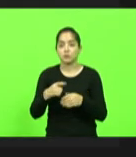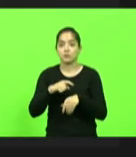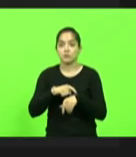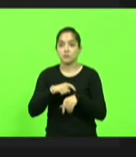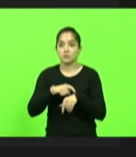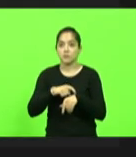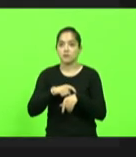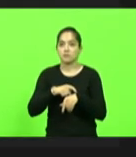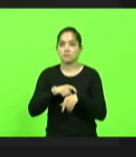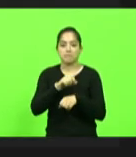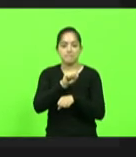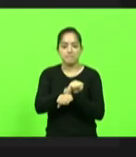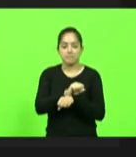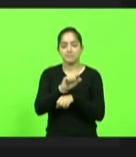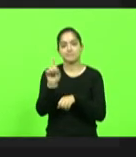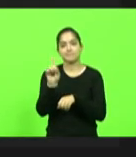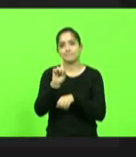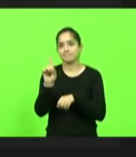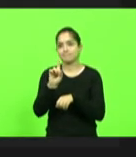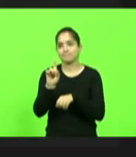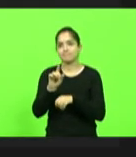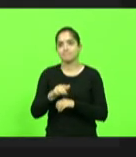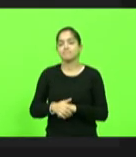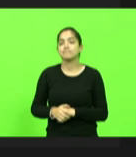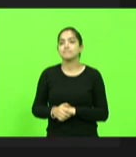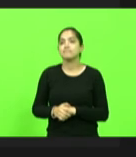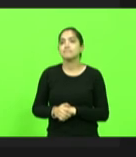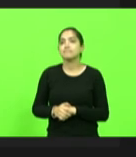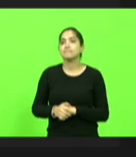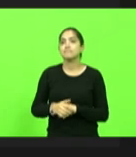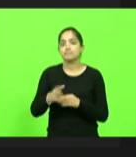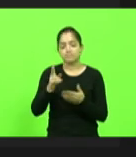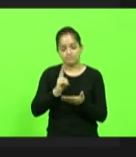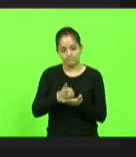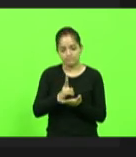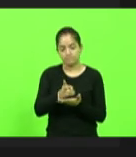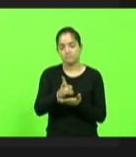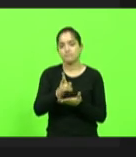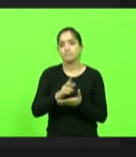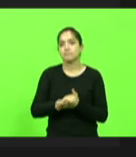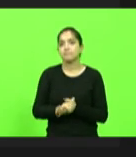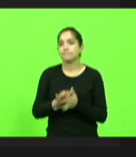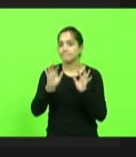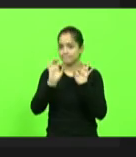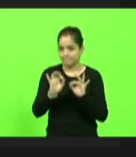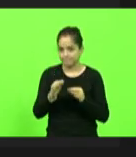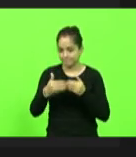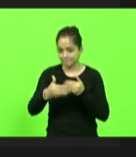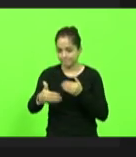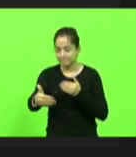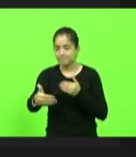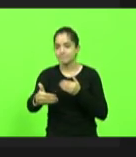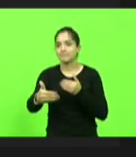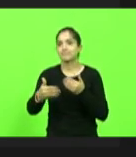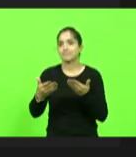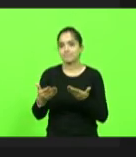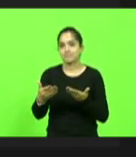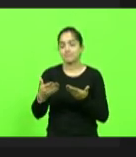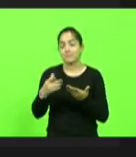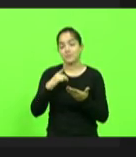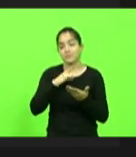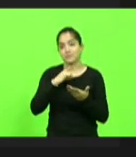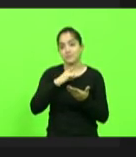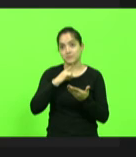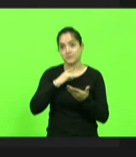Nós não paramos aqui, não tem ponto final. Né? Sigamos e, com certeza, na próxima, né, Luciane, nós teremos